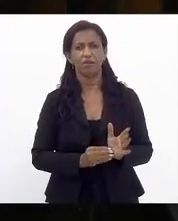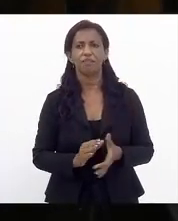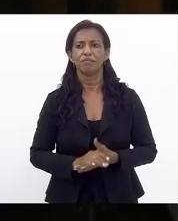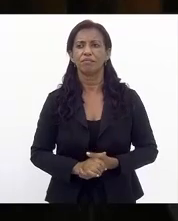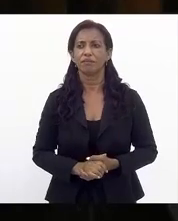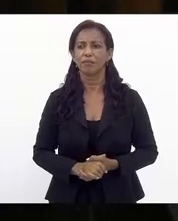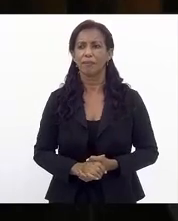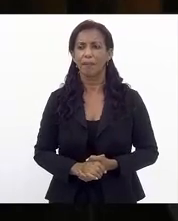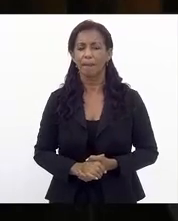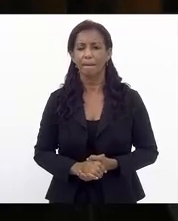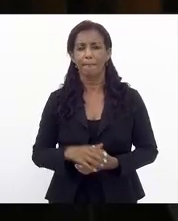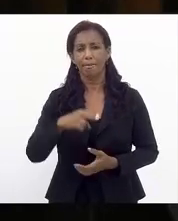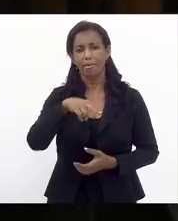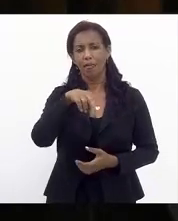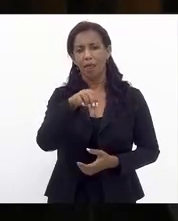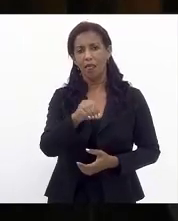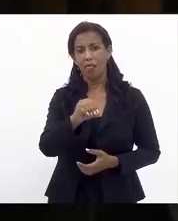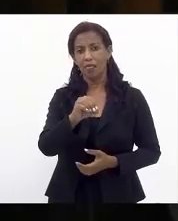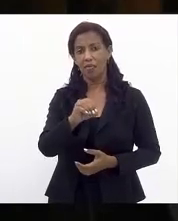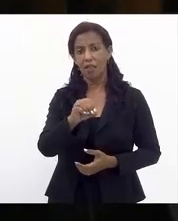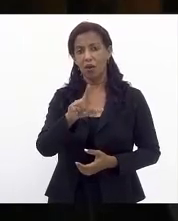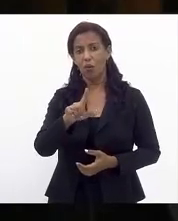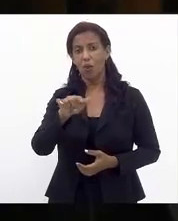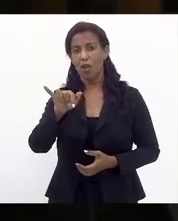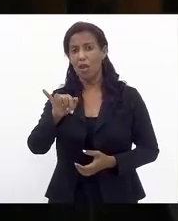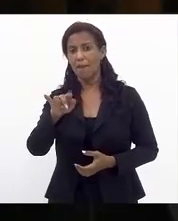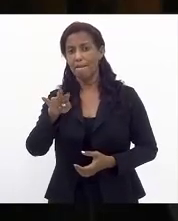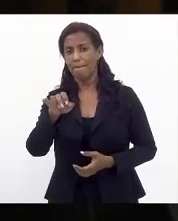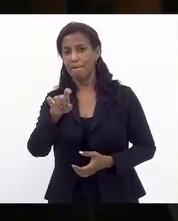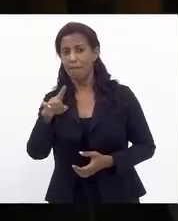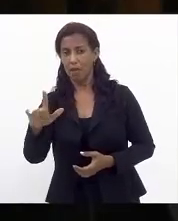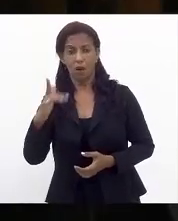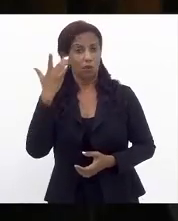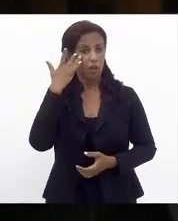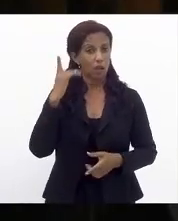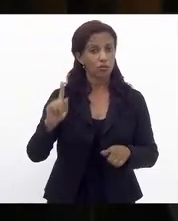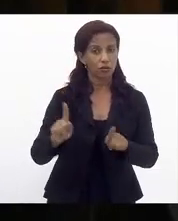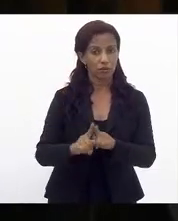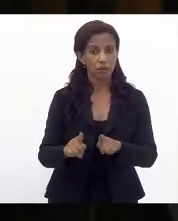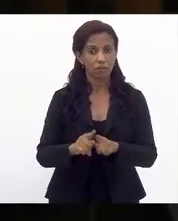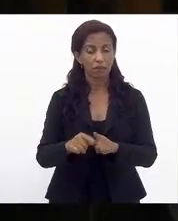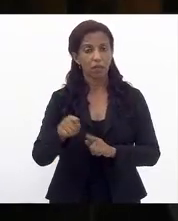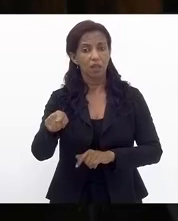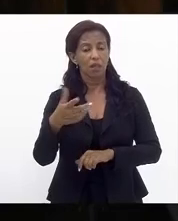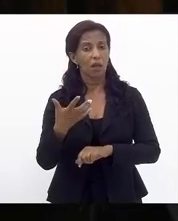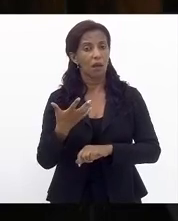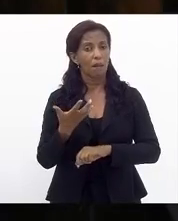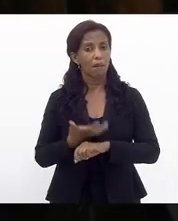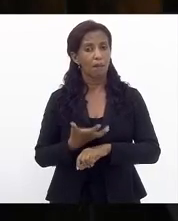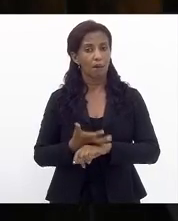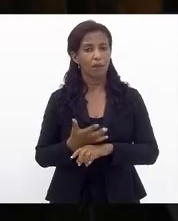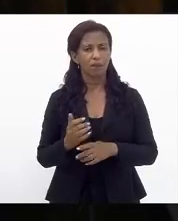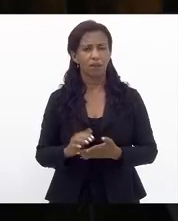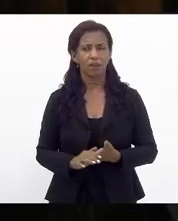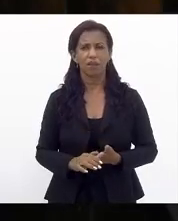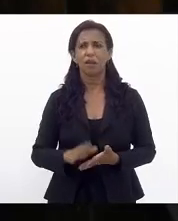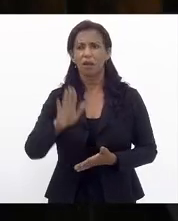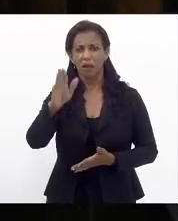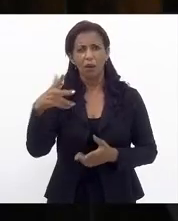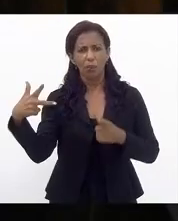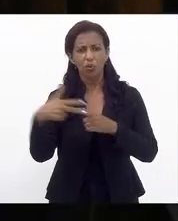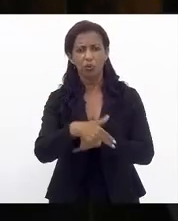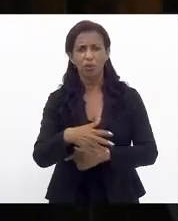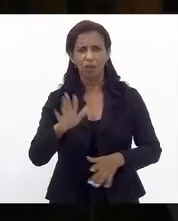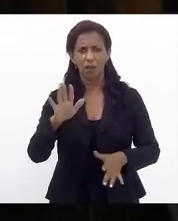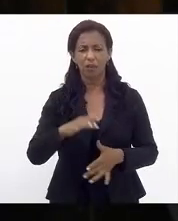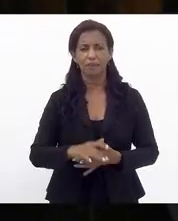agenda neoliberal do meu ponto de vista agora e acha também que é uma matéria de uma parte aos quando